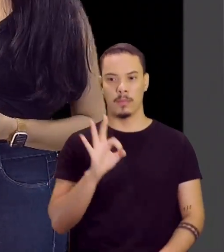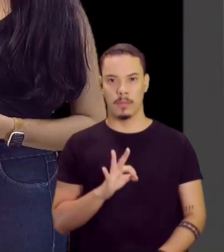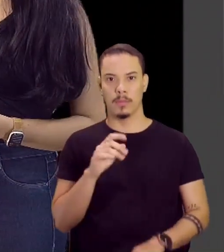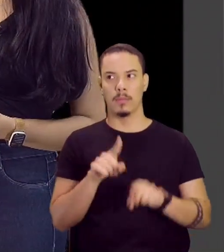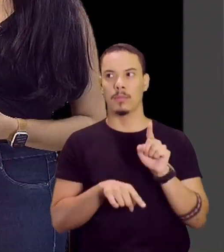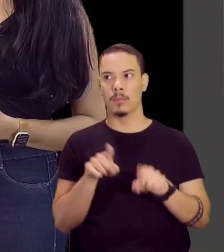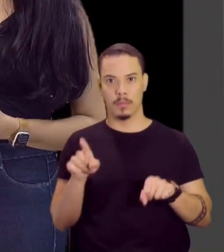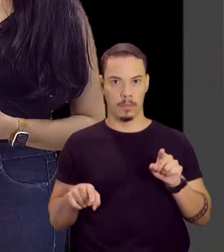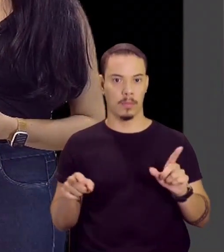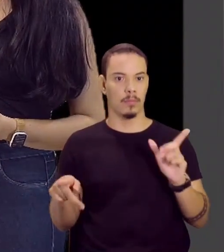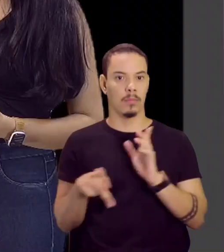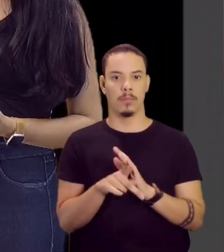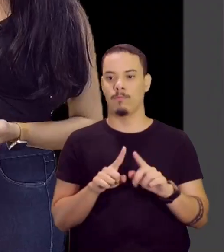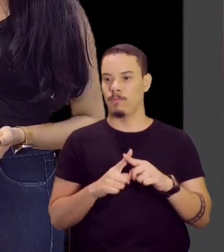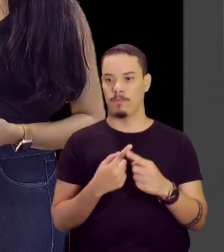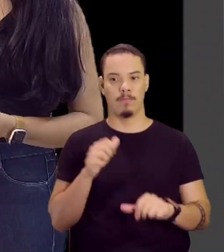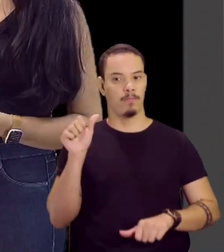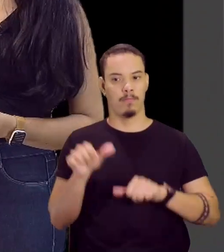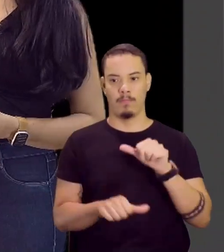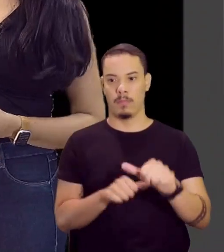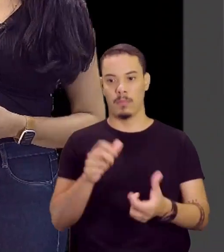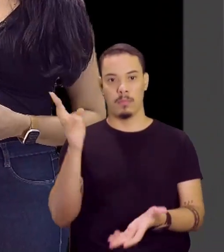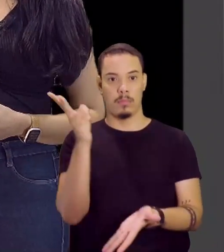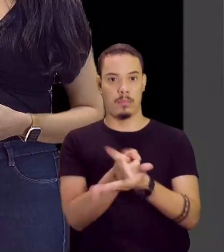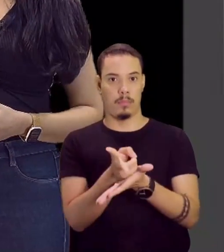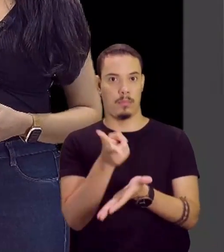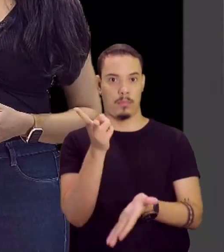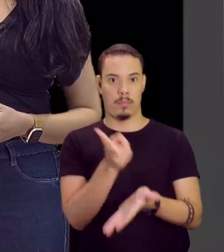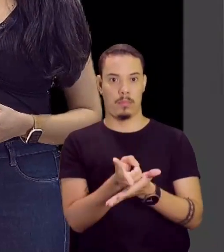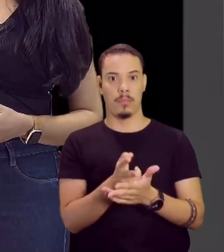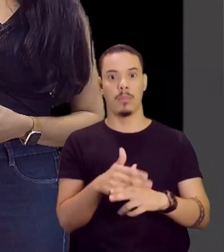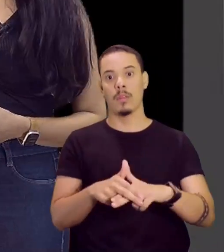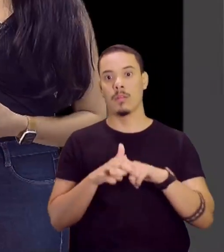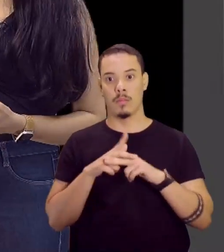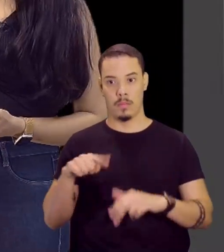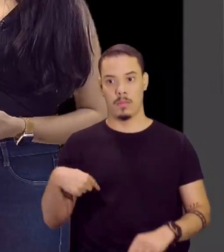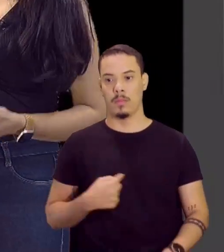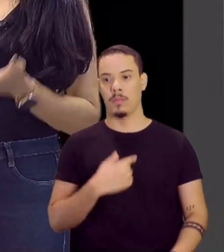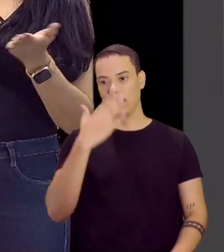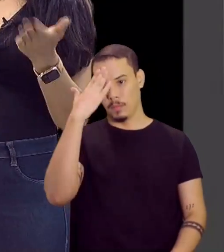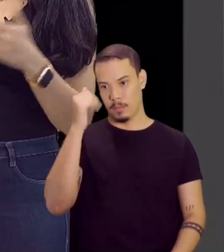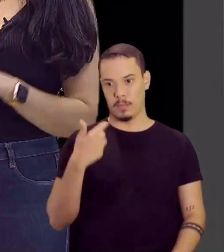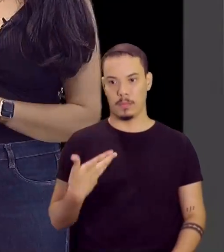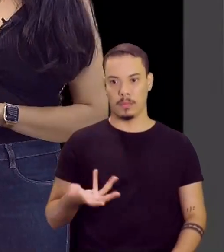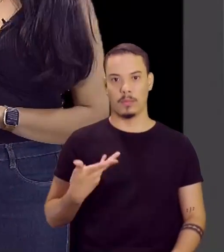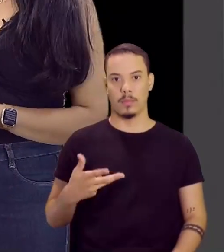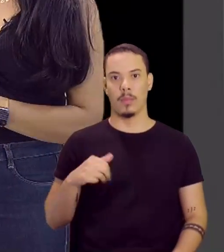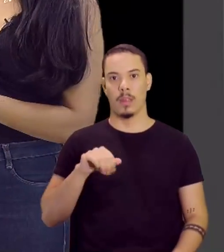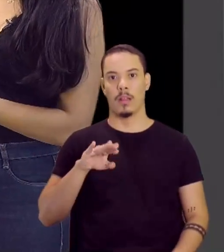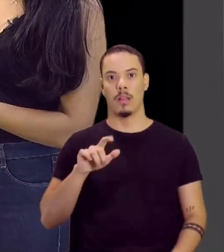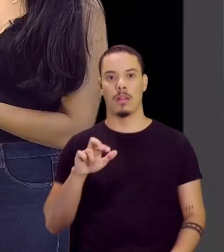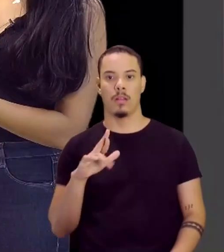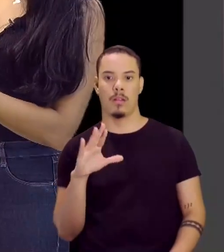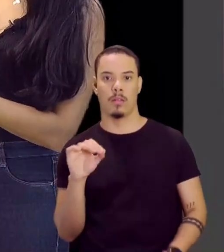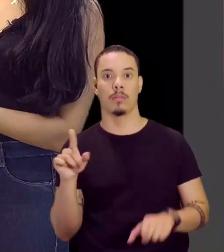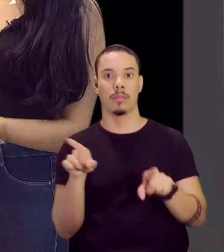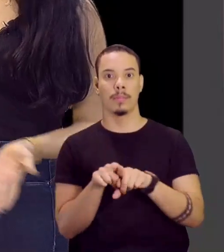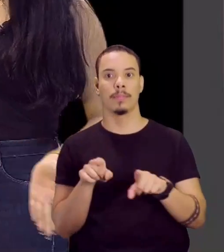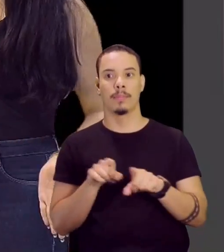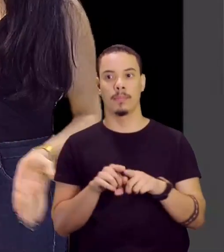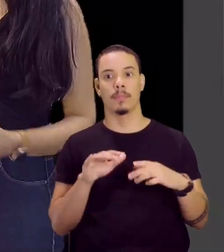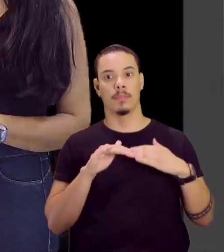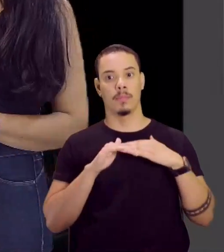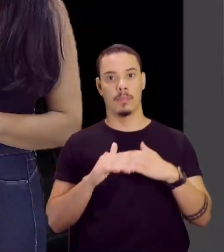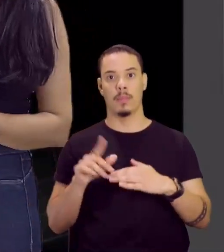a taxa de variação não vai mudar. Exato. E a taxa de variação é a nossa aceleração, né? E no Que é movimento uniformemente variado, ela